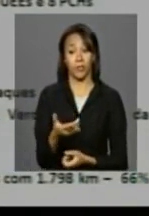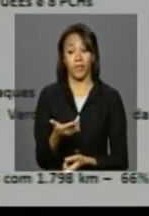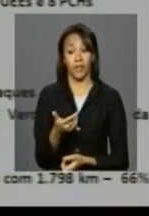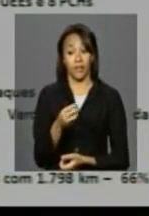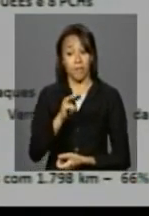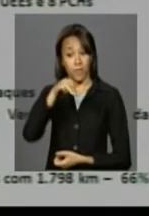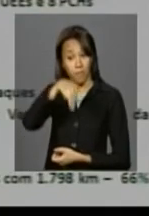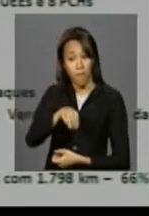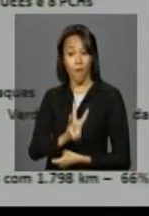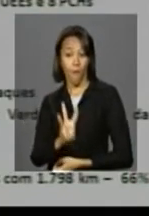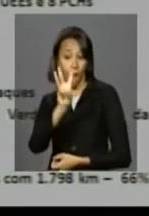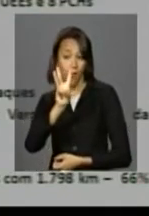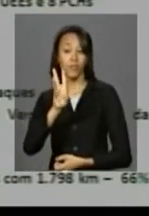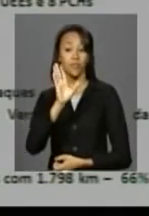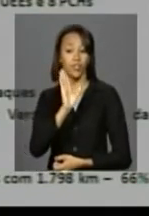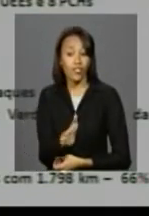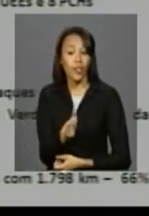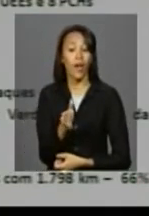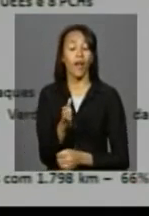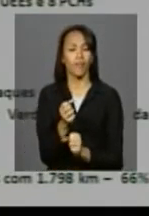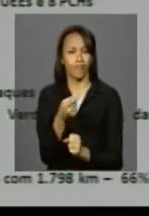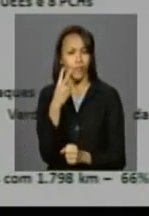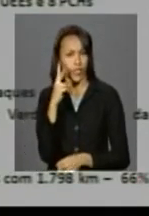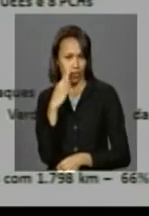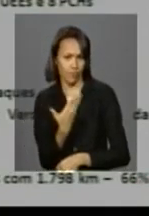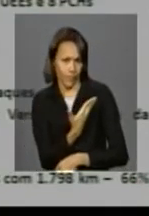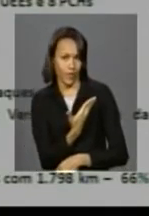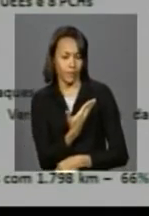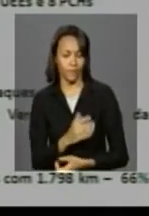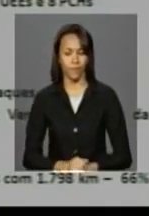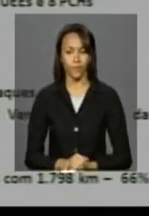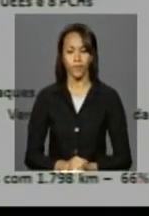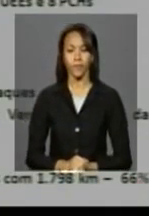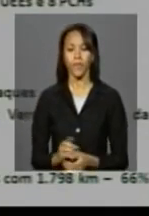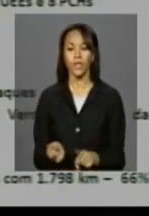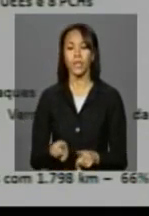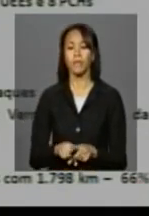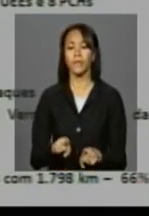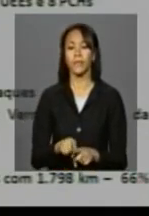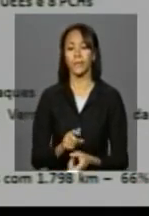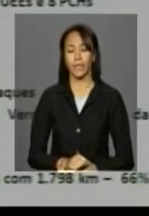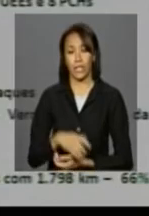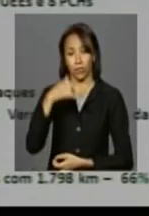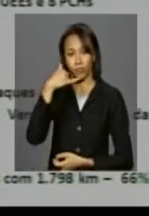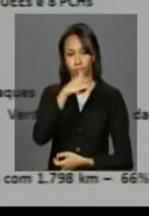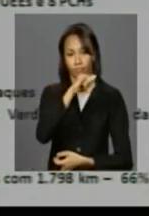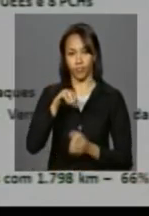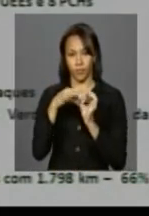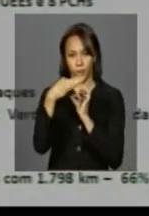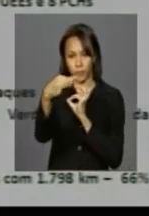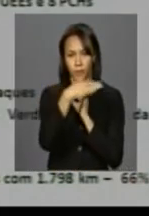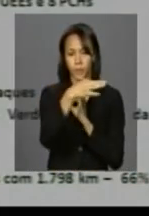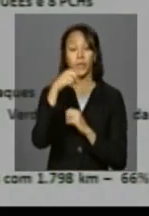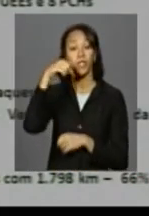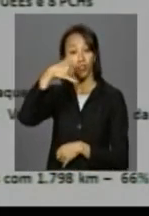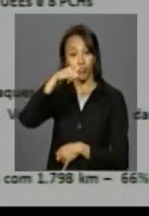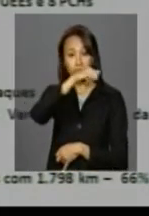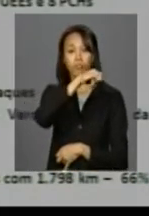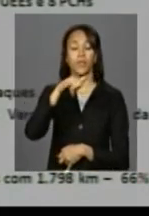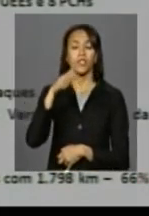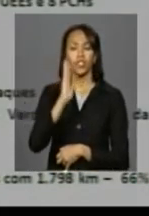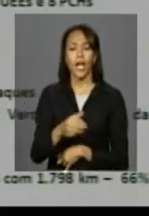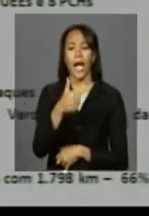desses tipos de usinas que estão anotadas aí. Na área de transmissão de energia, nós concluímos 14